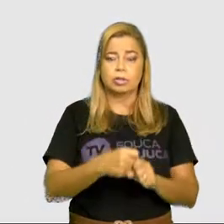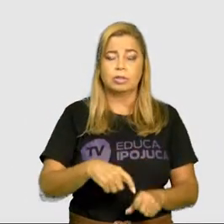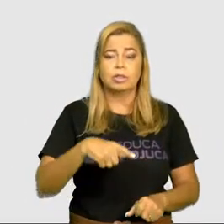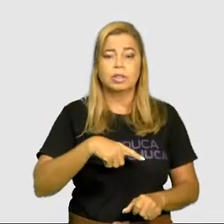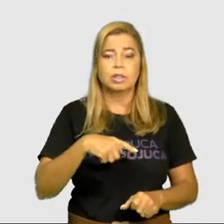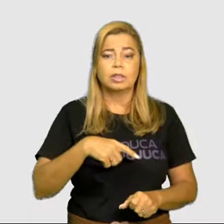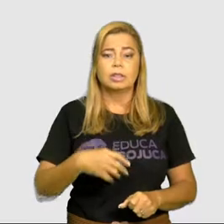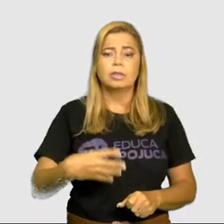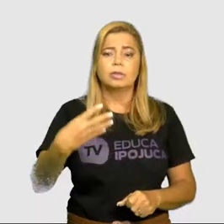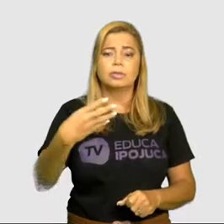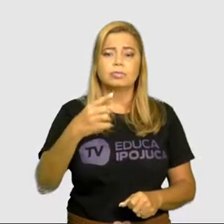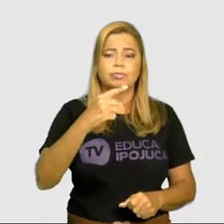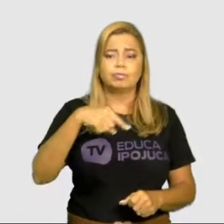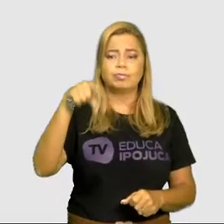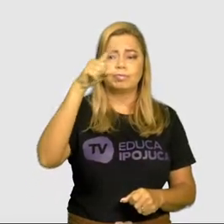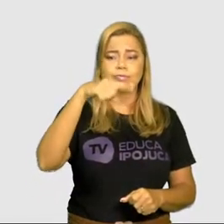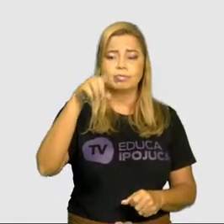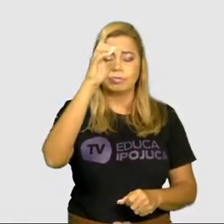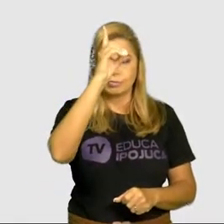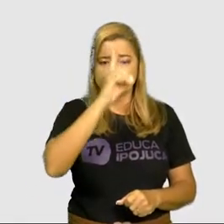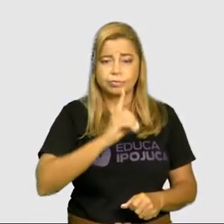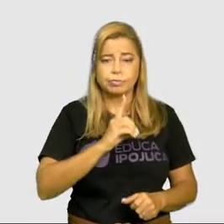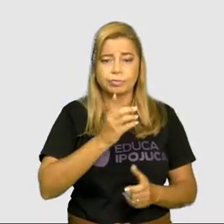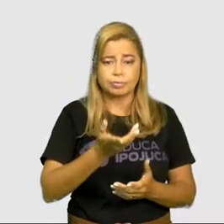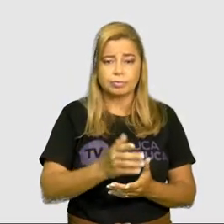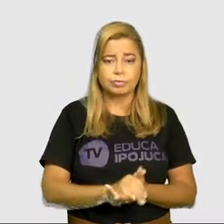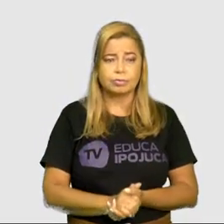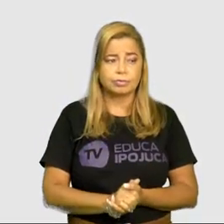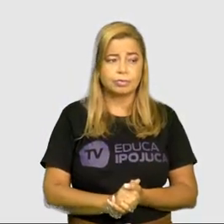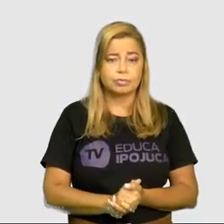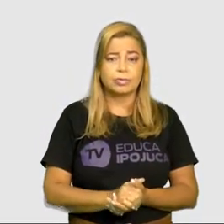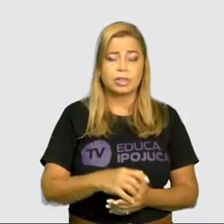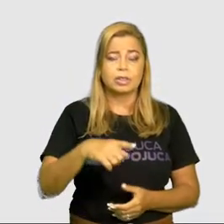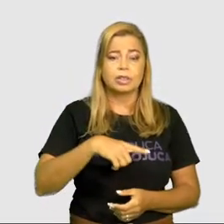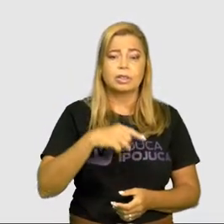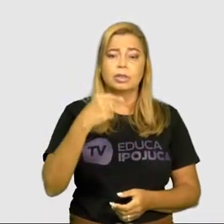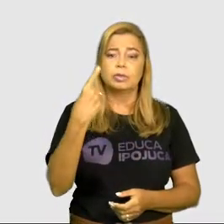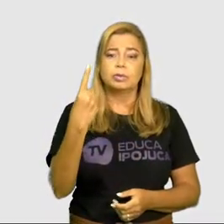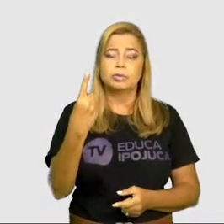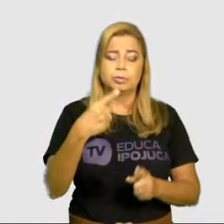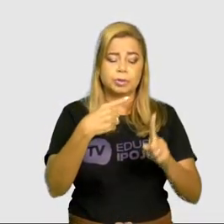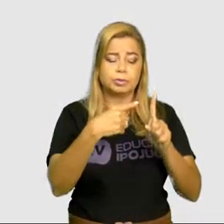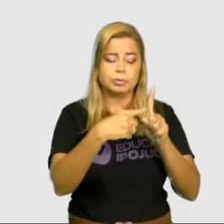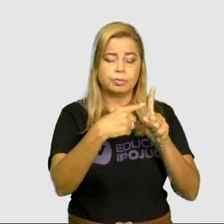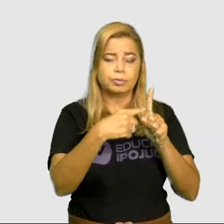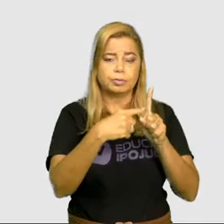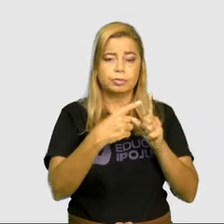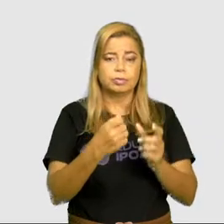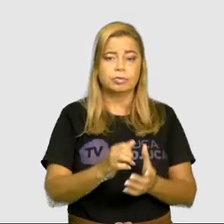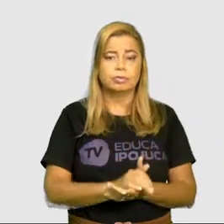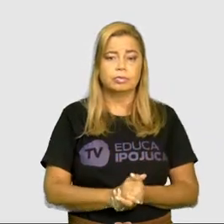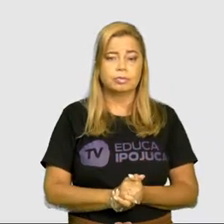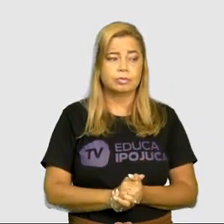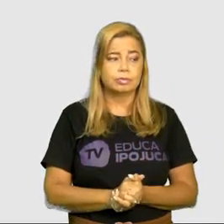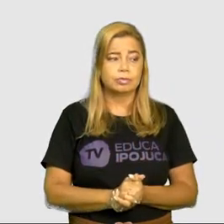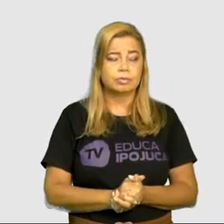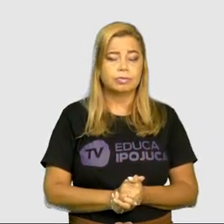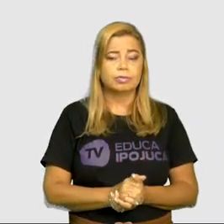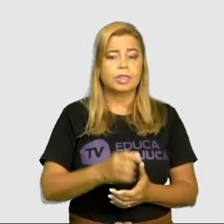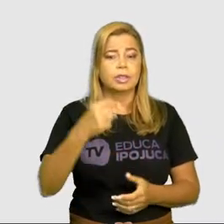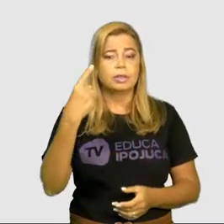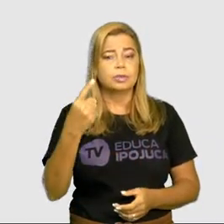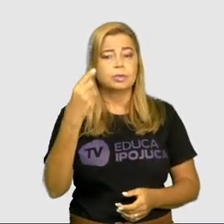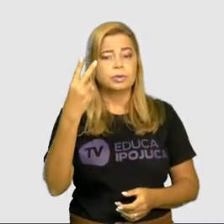amarelinho cada amarelinho nós temos uma unidade e essa unidade Já temos um